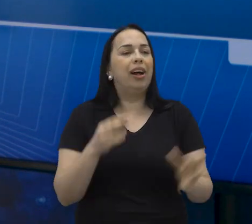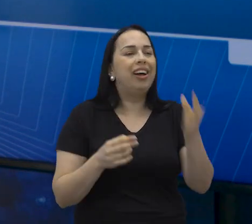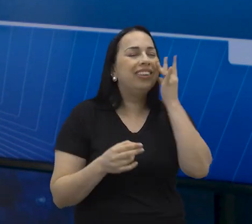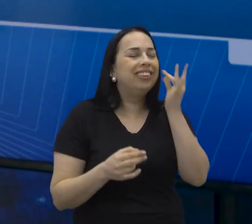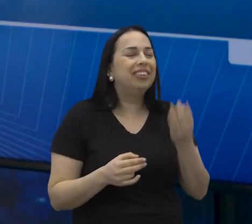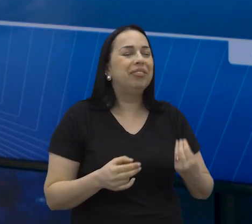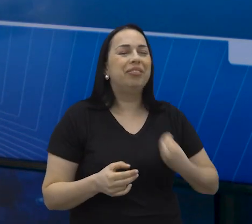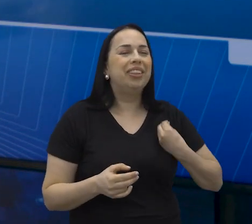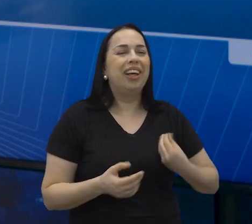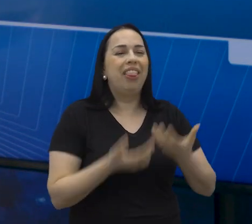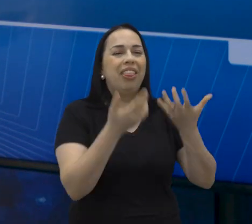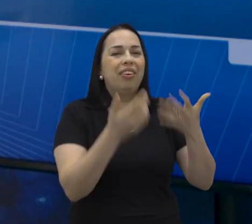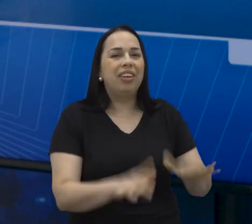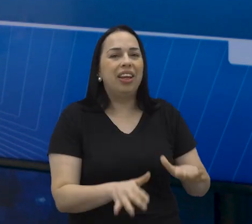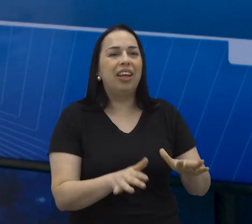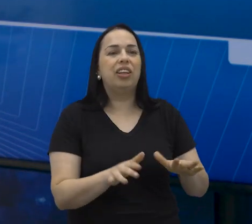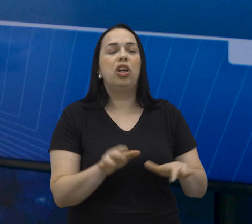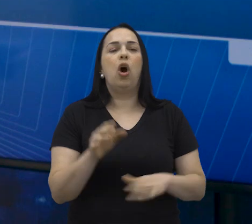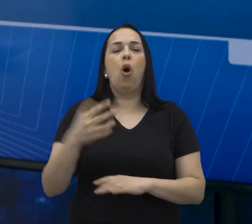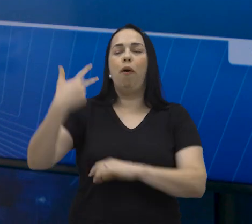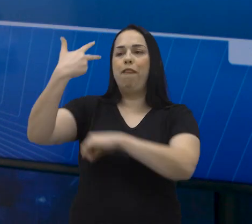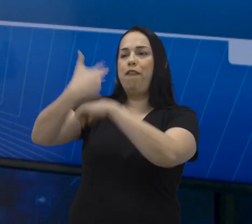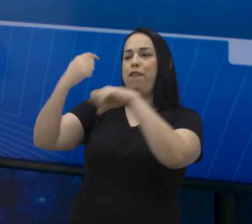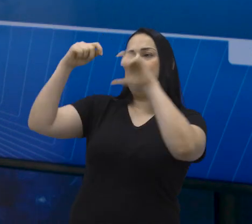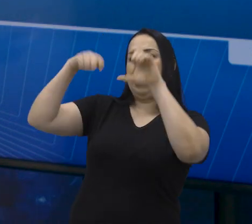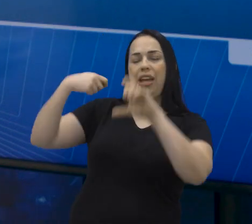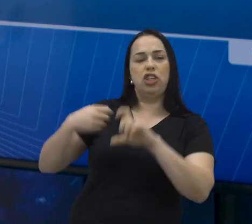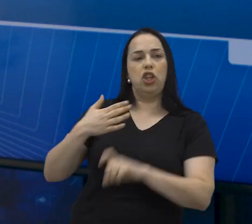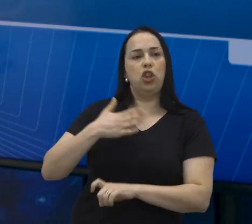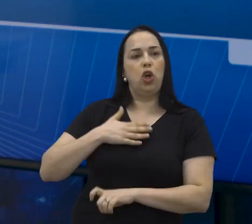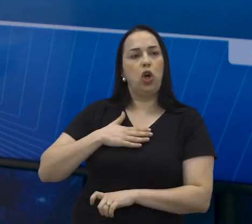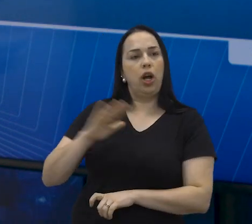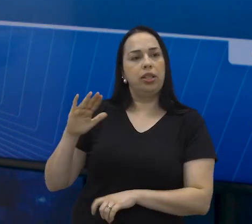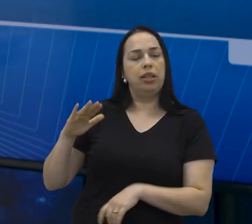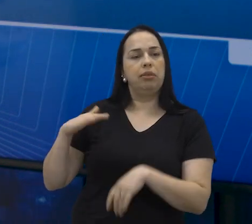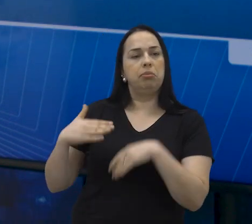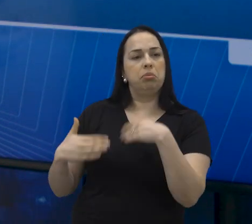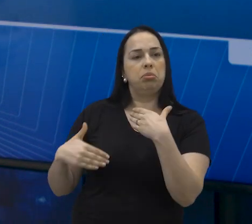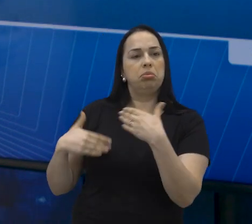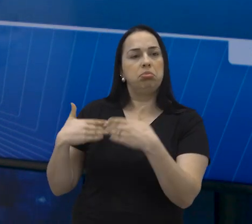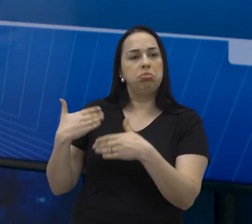alguém, né, ou não gosta muito do vídeo, né, ela vai perdendo